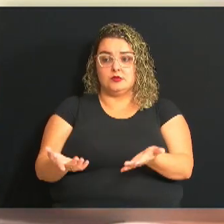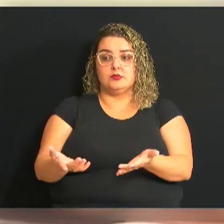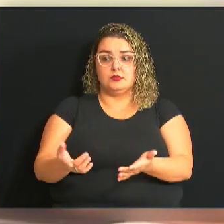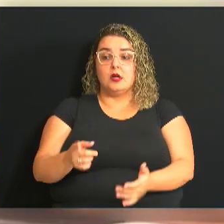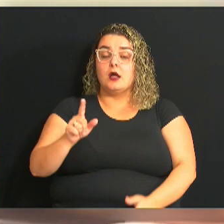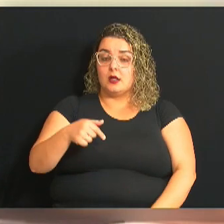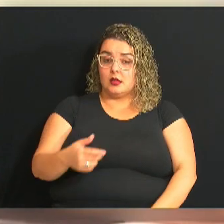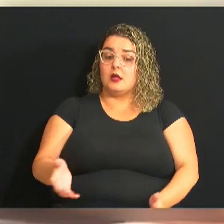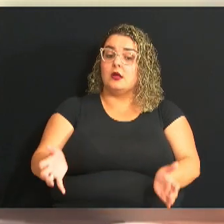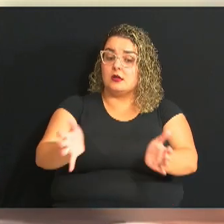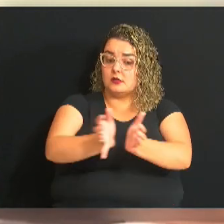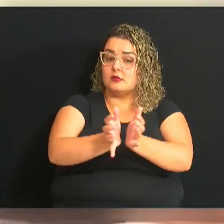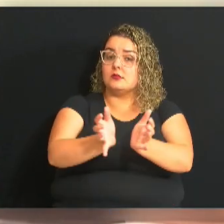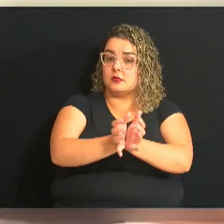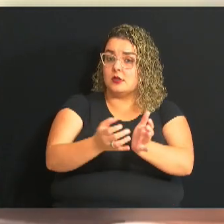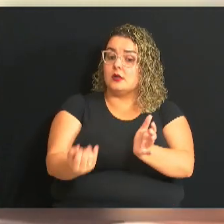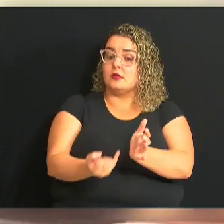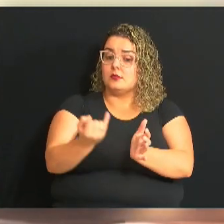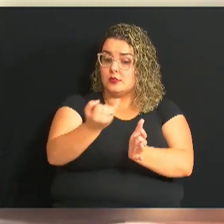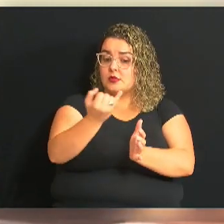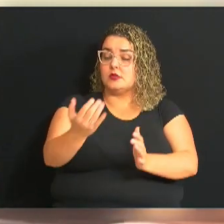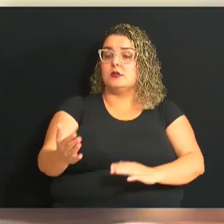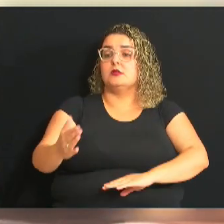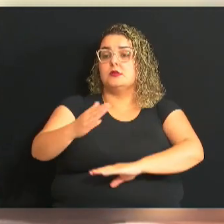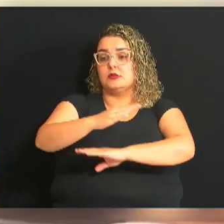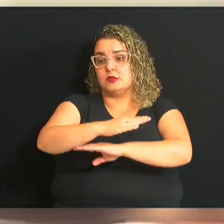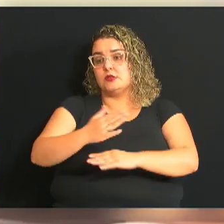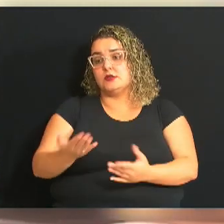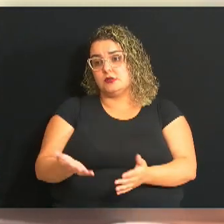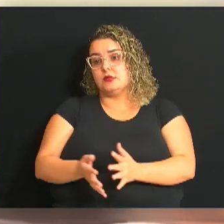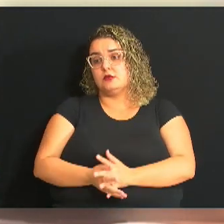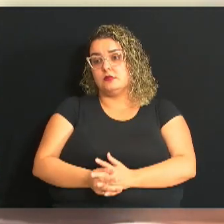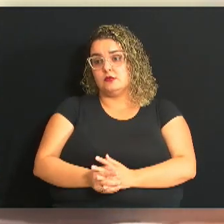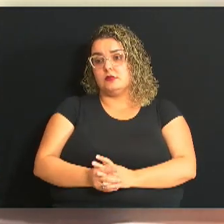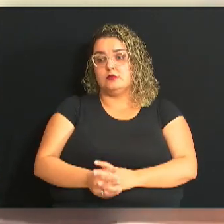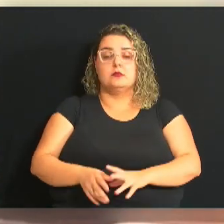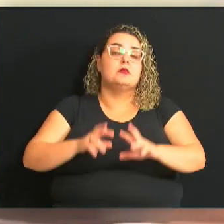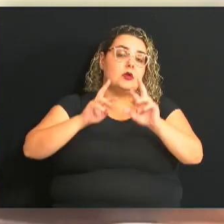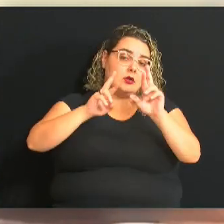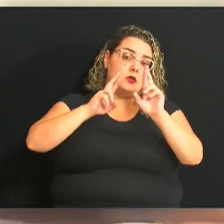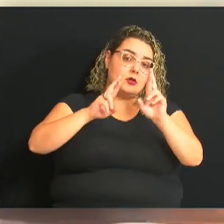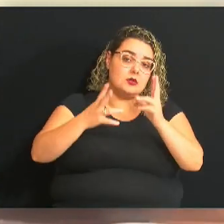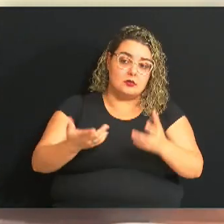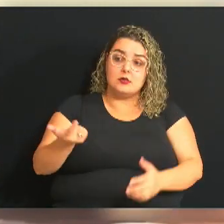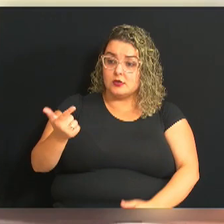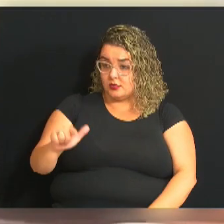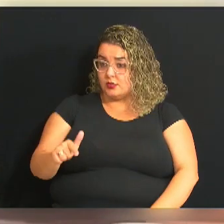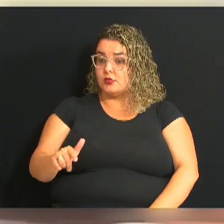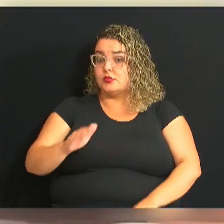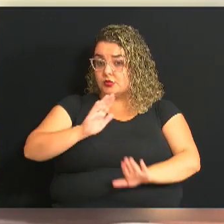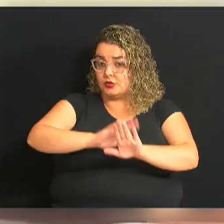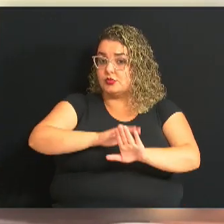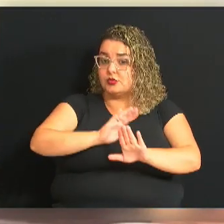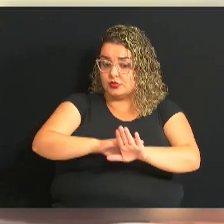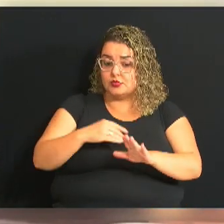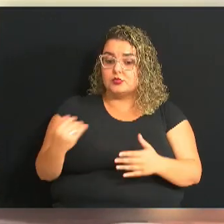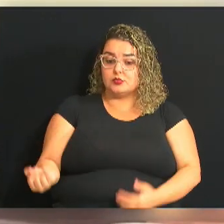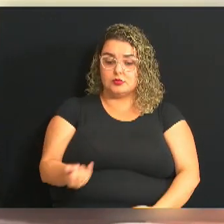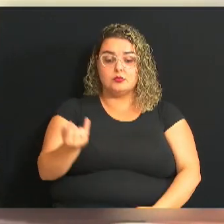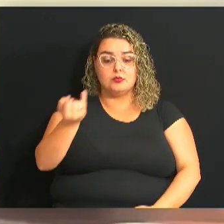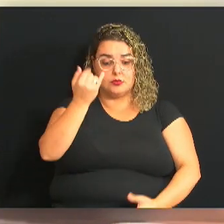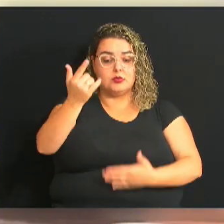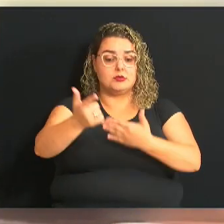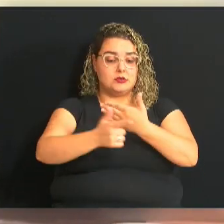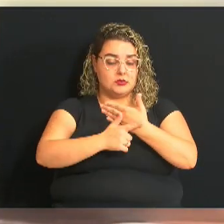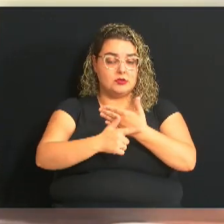das comissões fundamentais da Casa. Eu espero que ela continue tendo essa importância